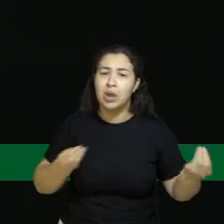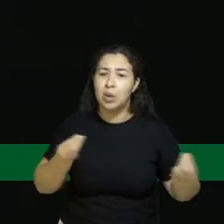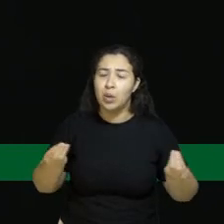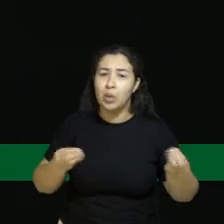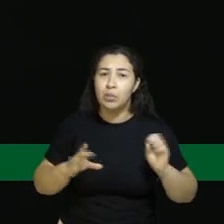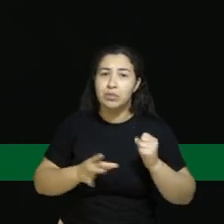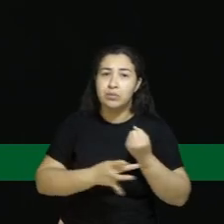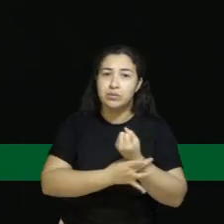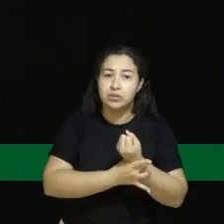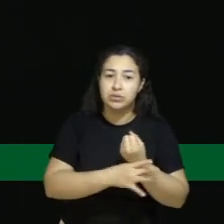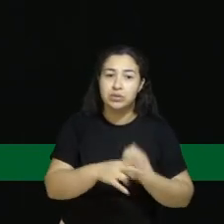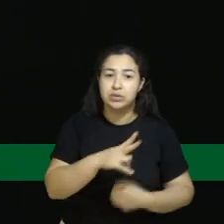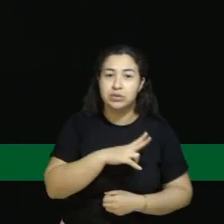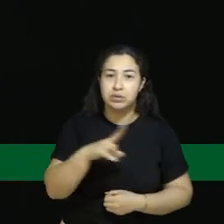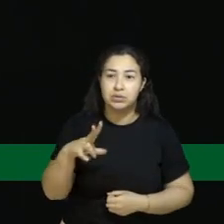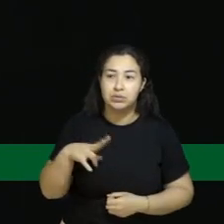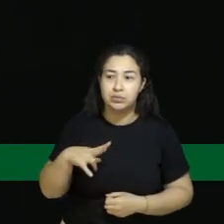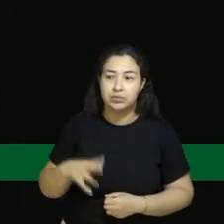segurança pública.